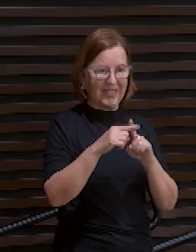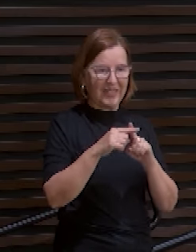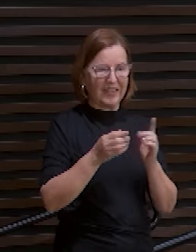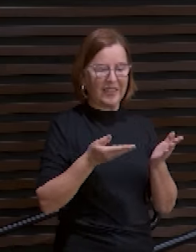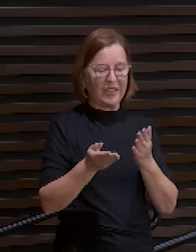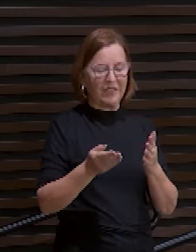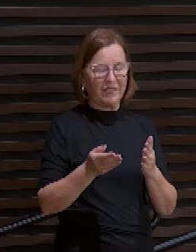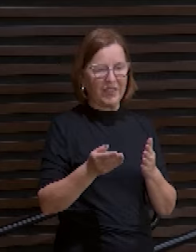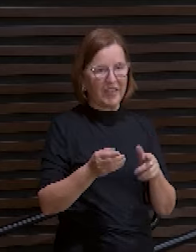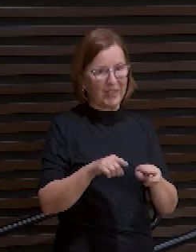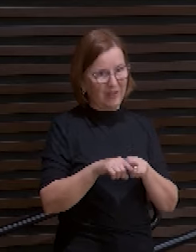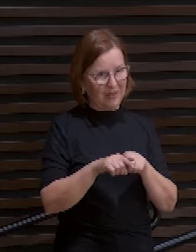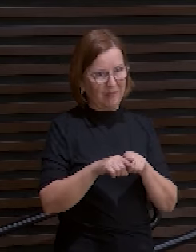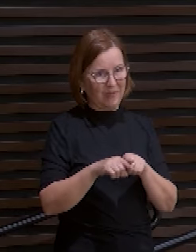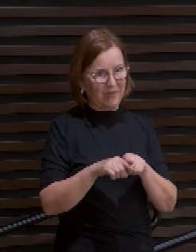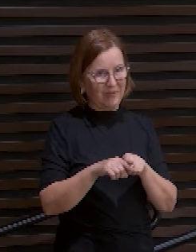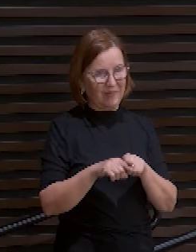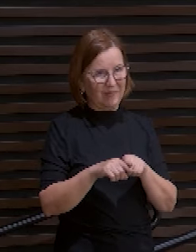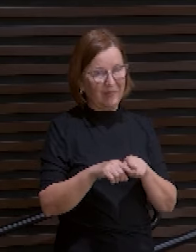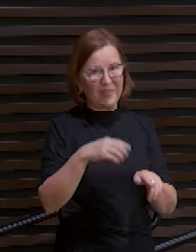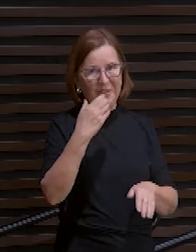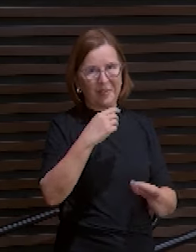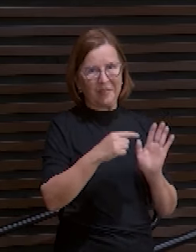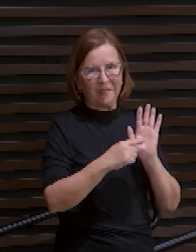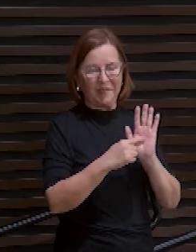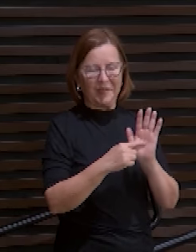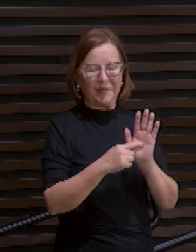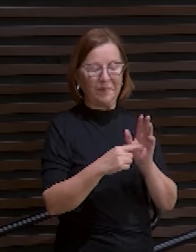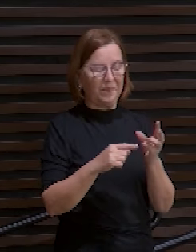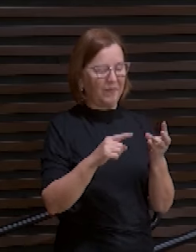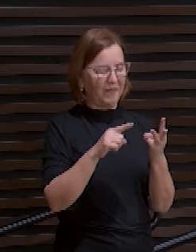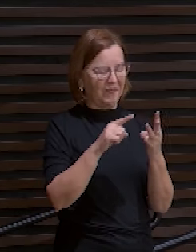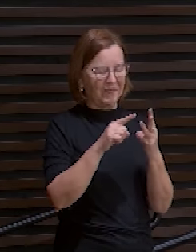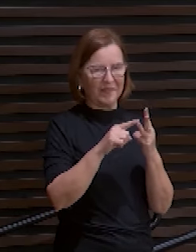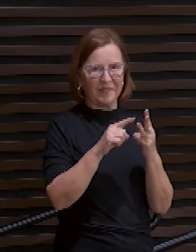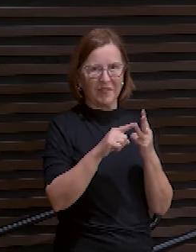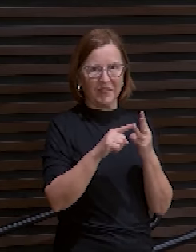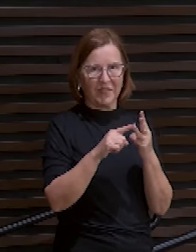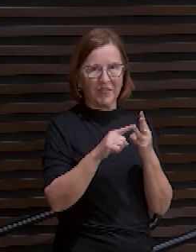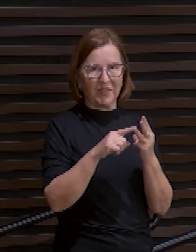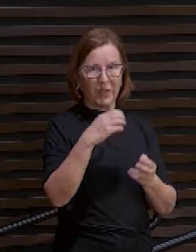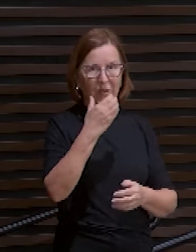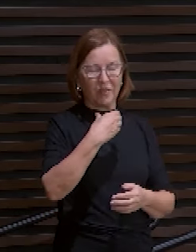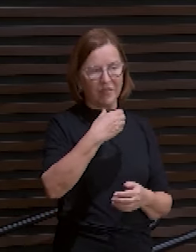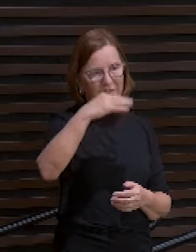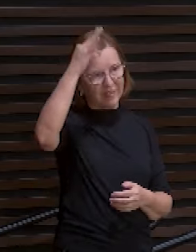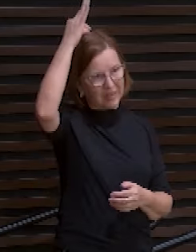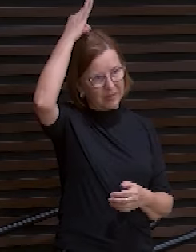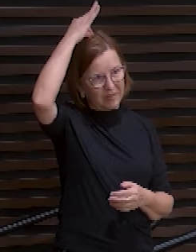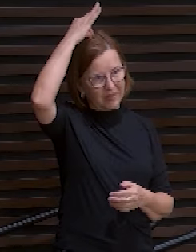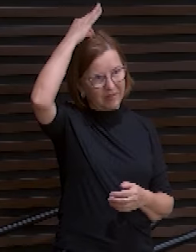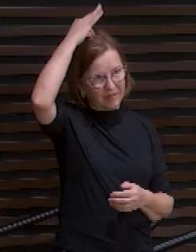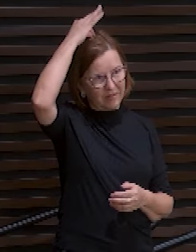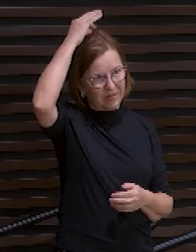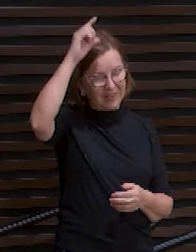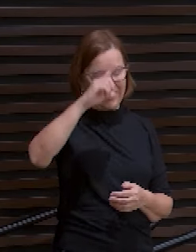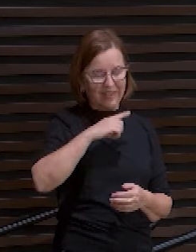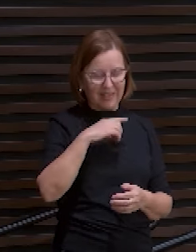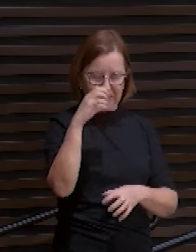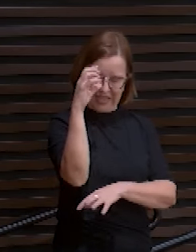o fruto vai aparecer terceiro o fruto do espírito tem raízes